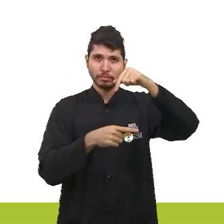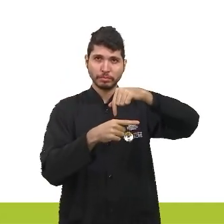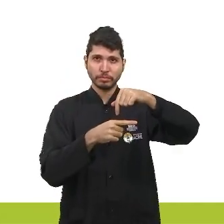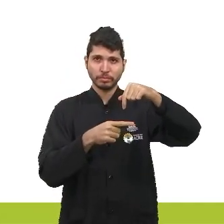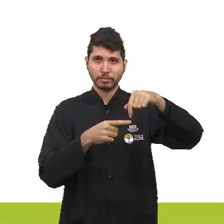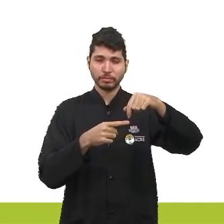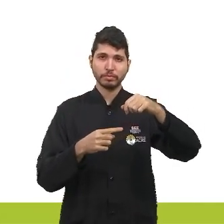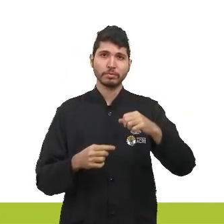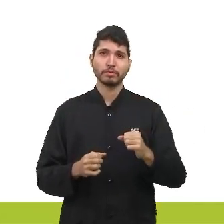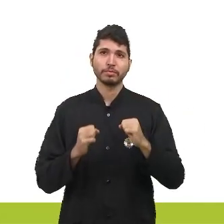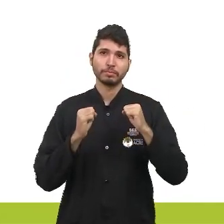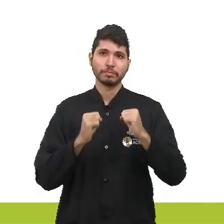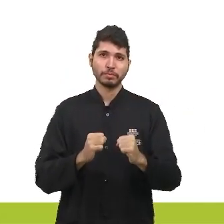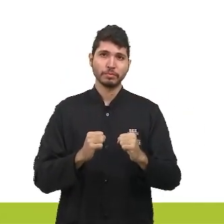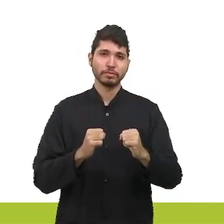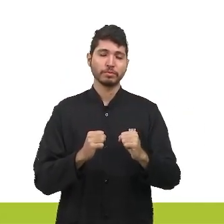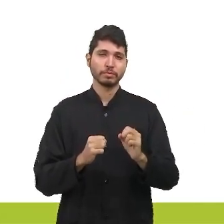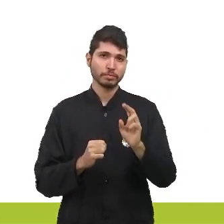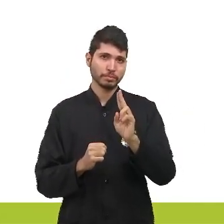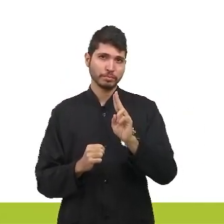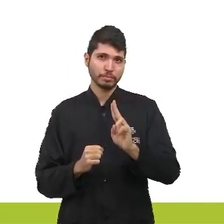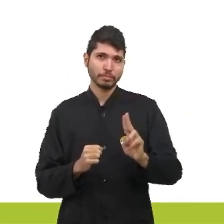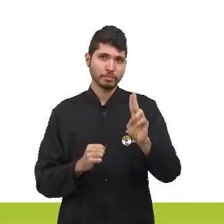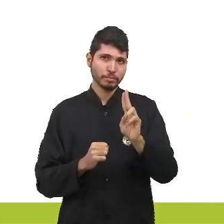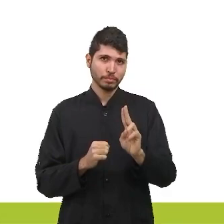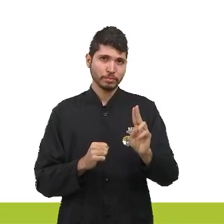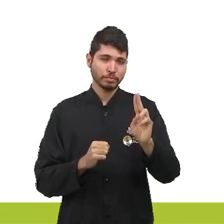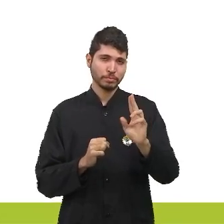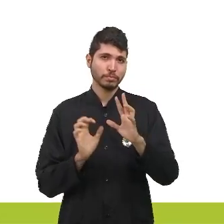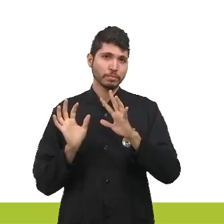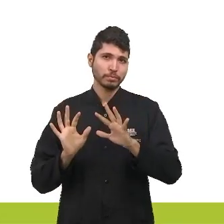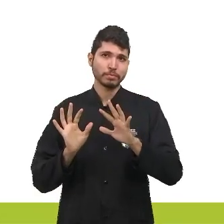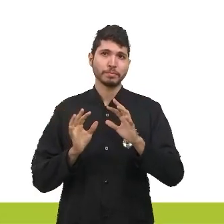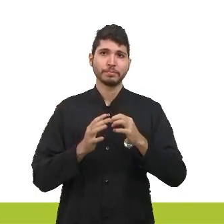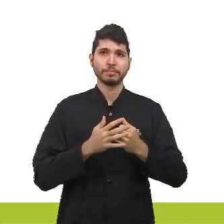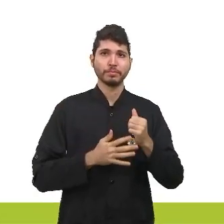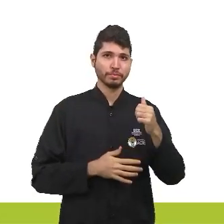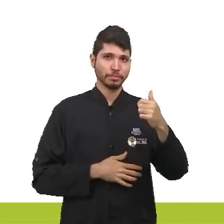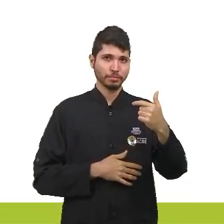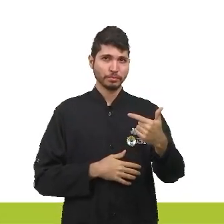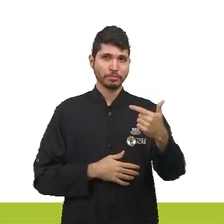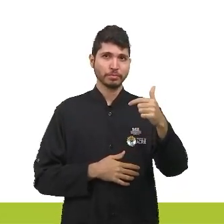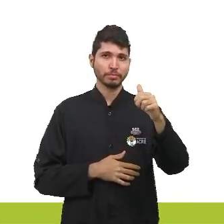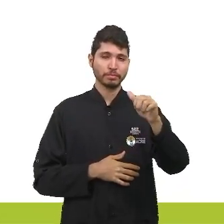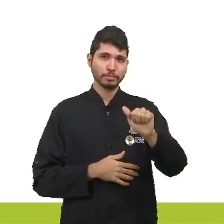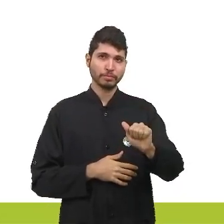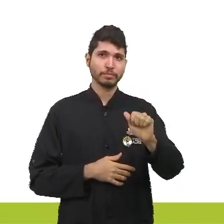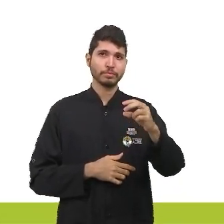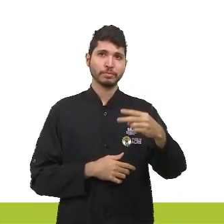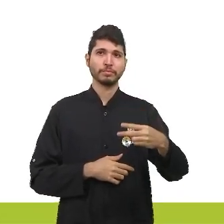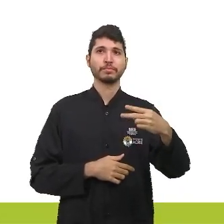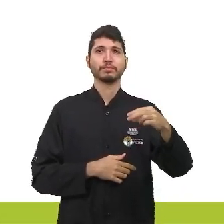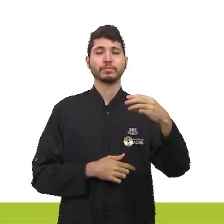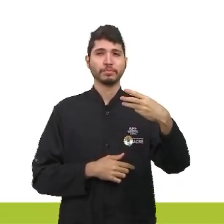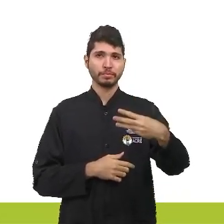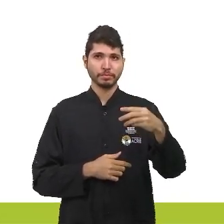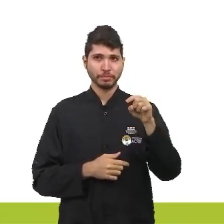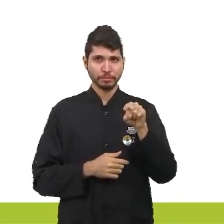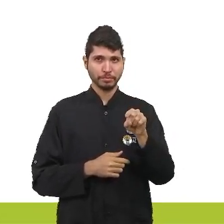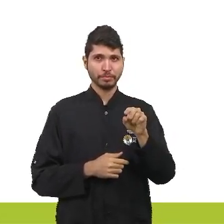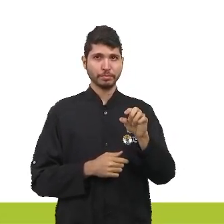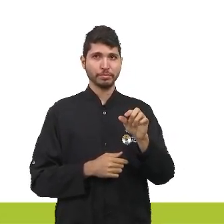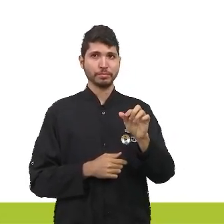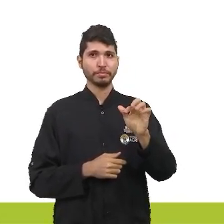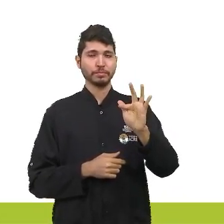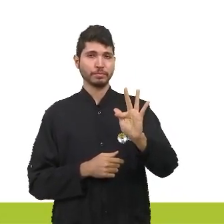2a igual a 3 vezes o número de faces triangulares, mais 4 vezes o número